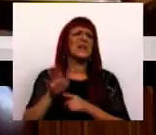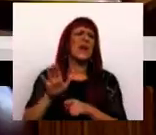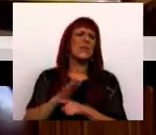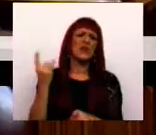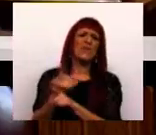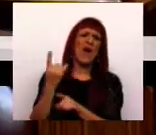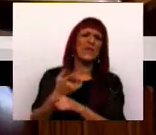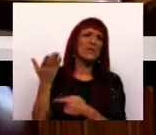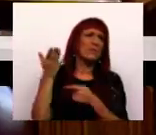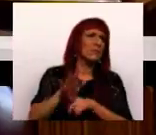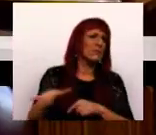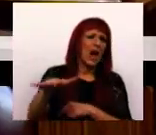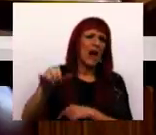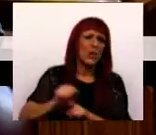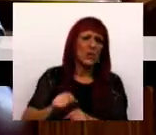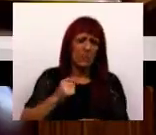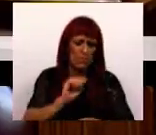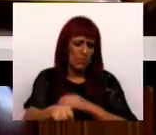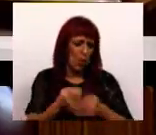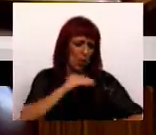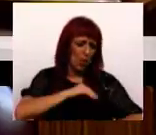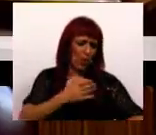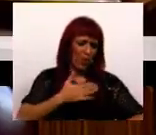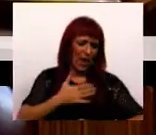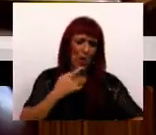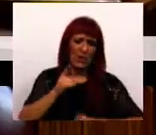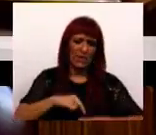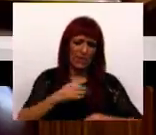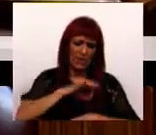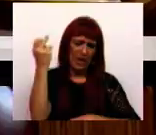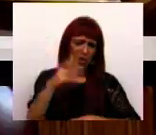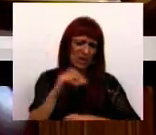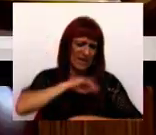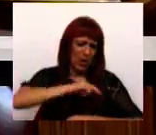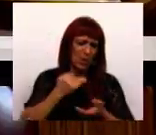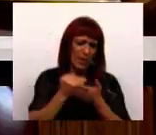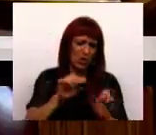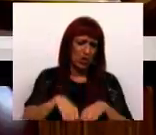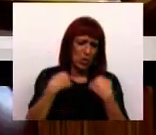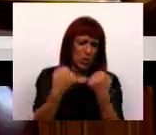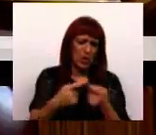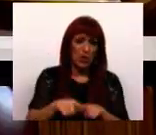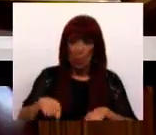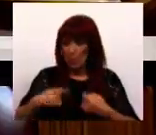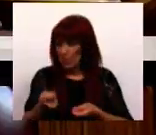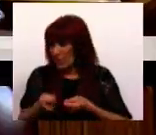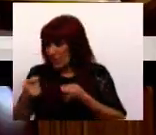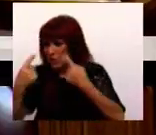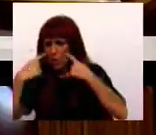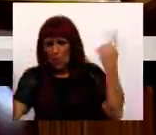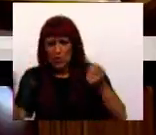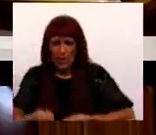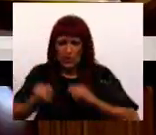vários exemplos, designadamente na área da reposição de rendimentos, pensões, de salários, dos apoios sociais, do próprio investimento